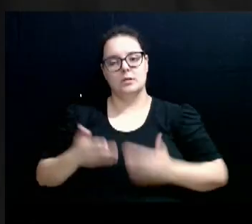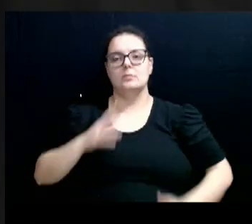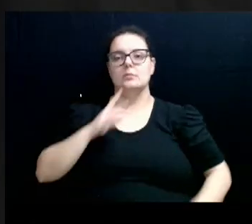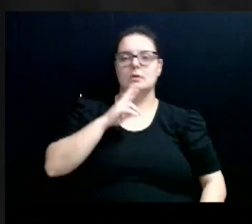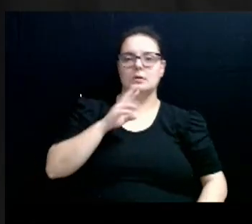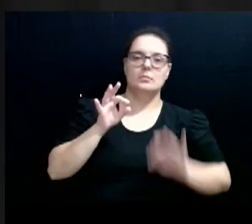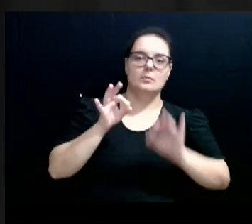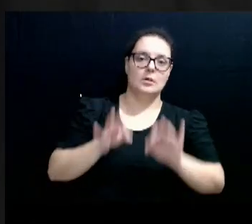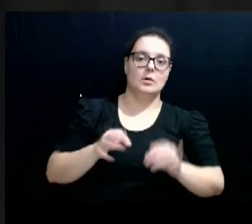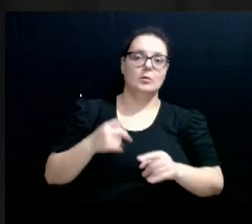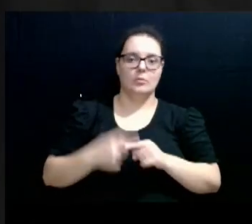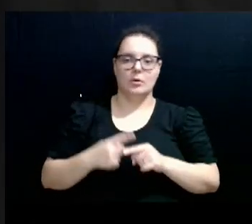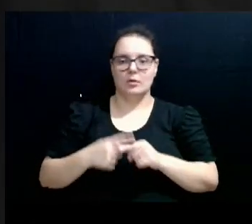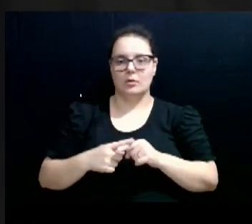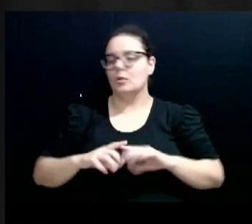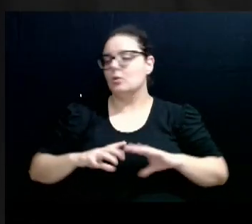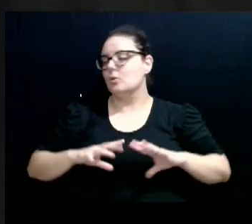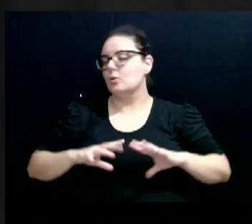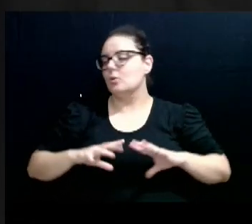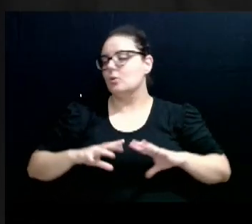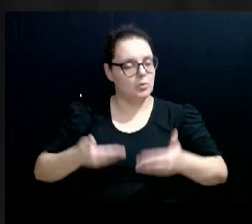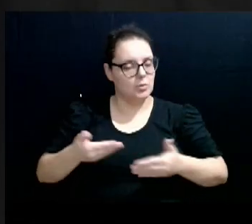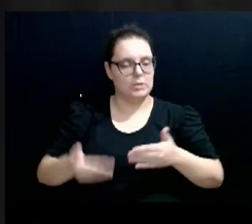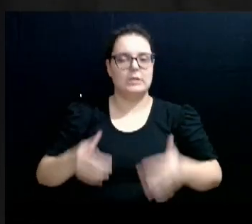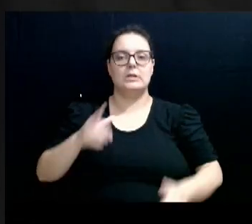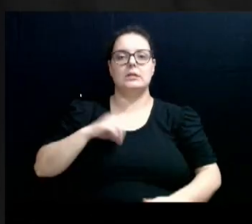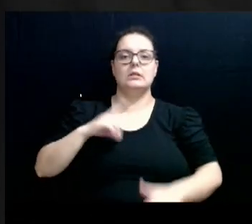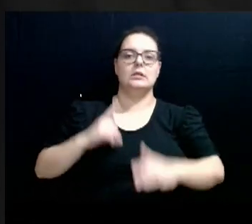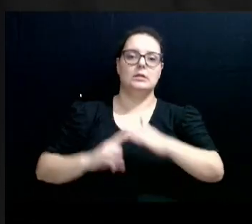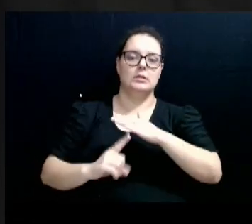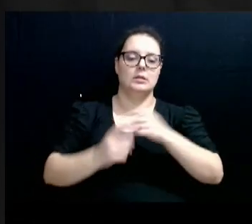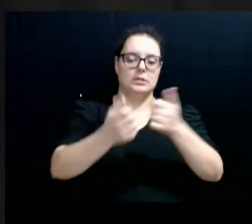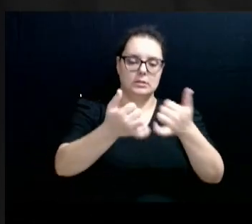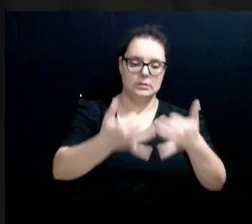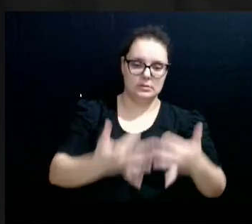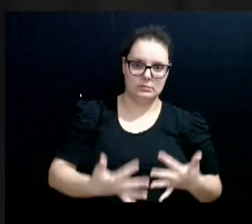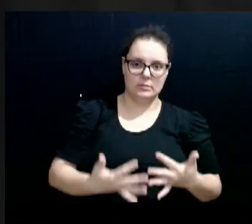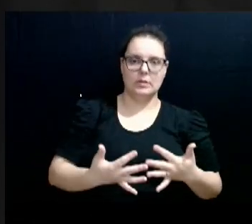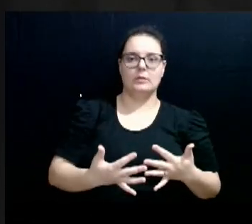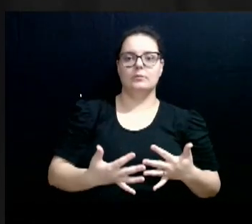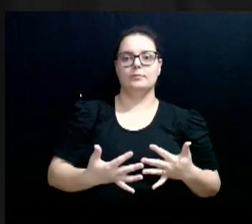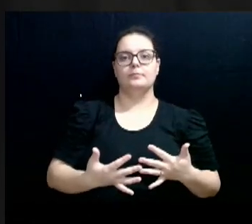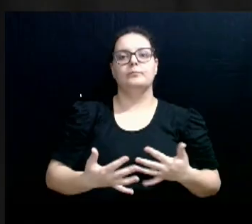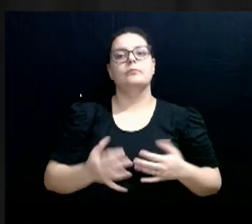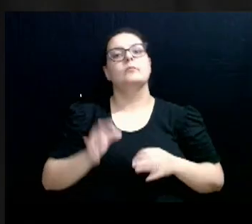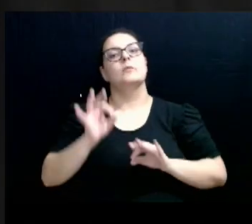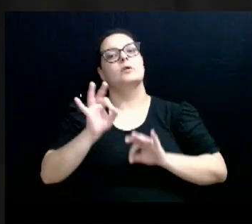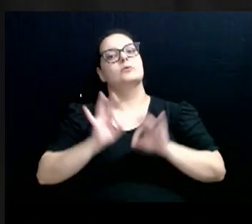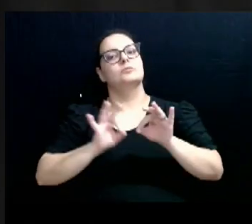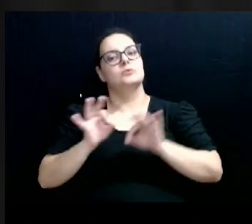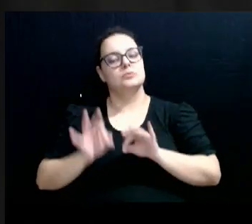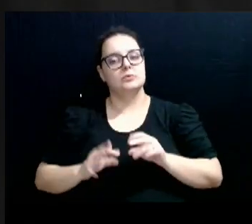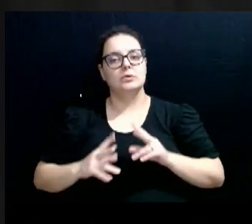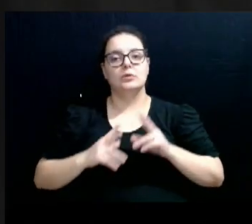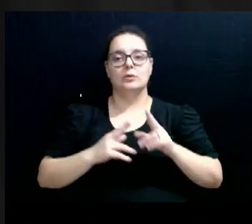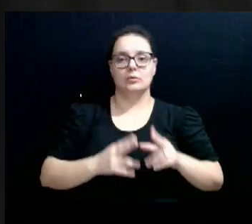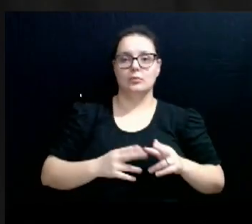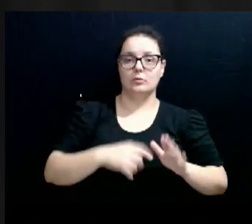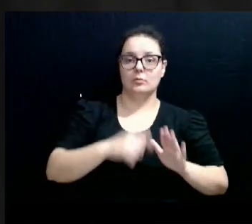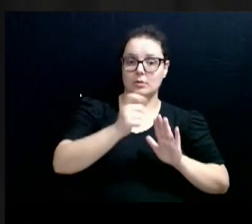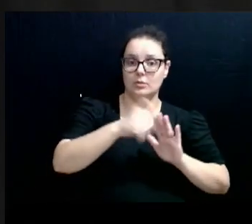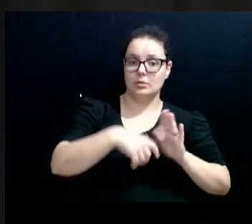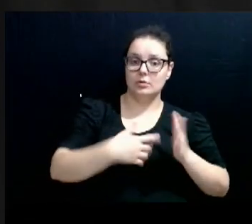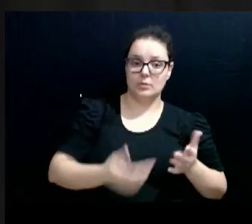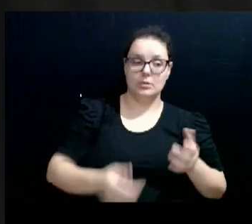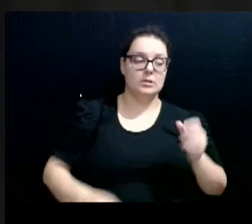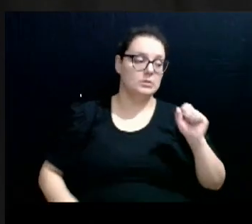todo serviço público tem que prestar contas tanto dos seus planejamentos como das suas execuções. Sim. Agora, no nosso